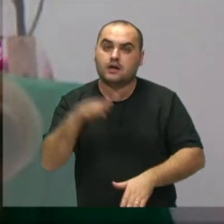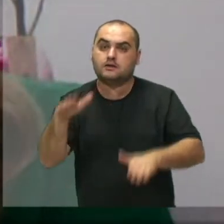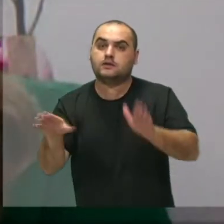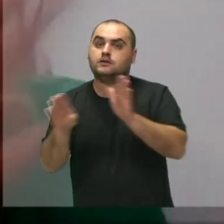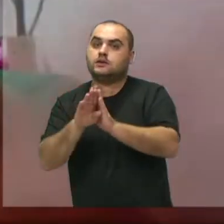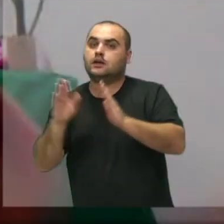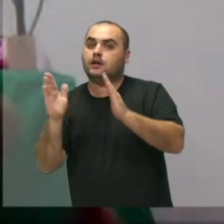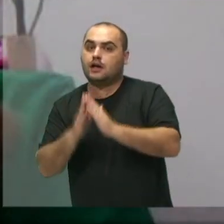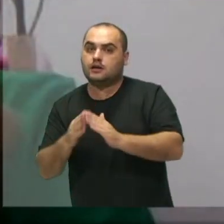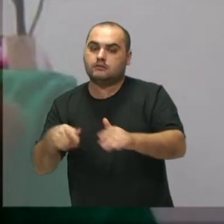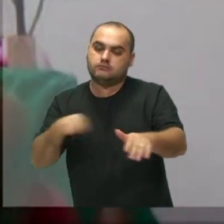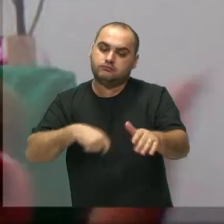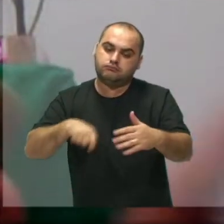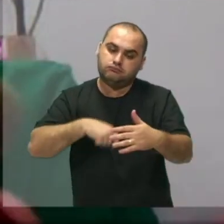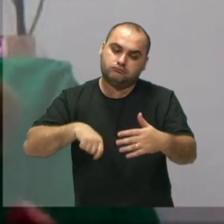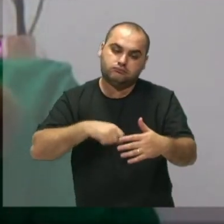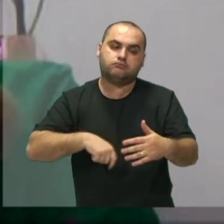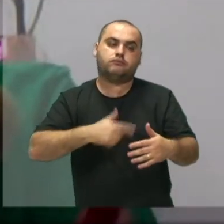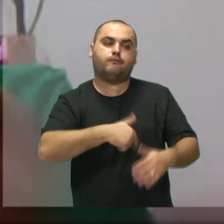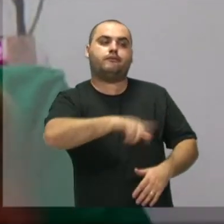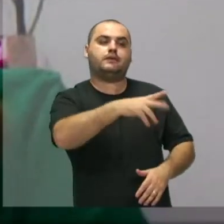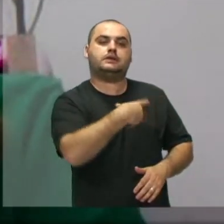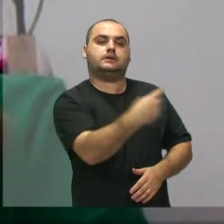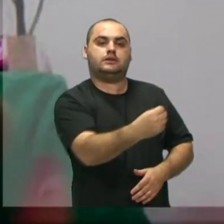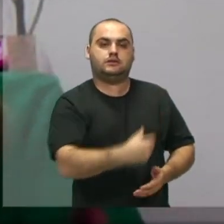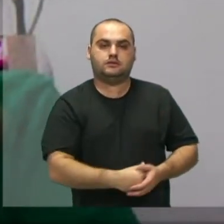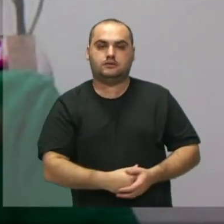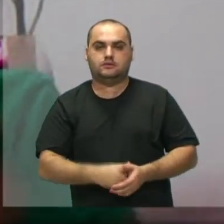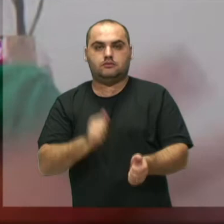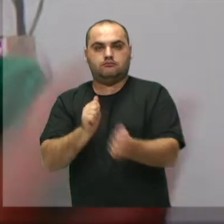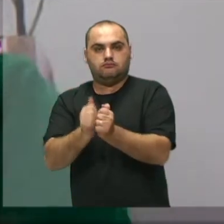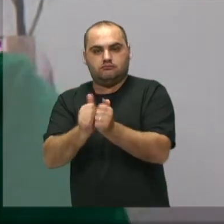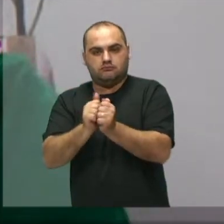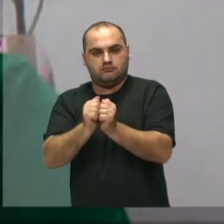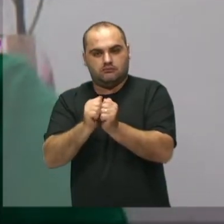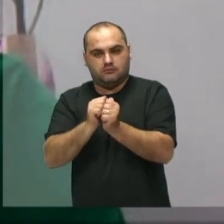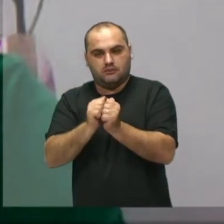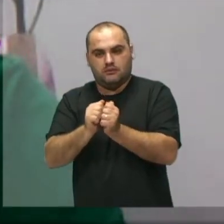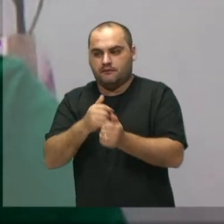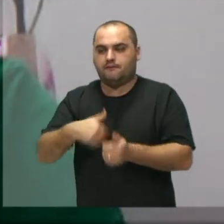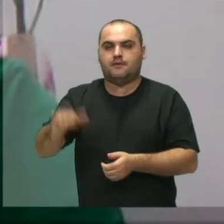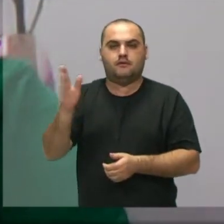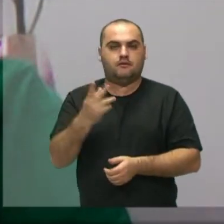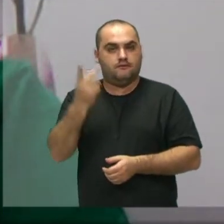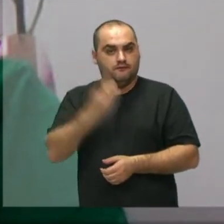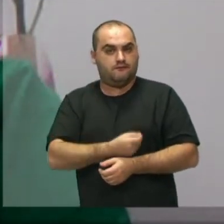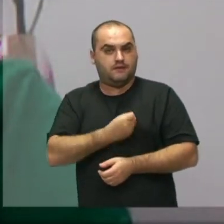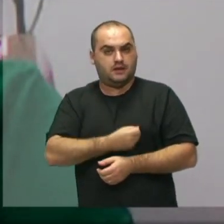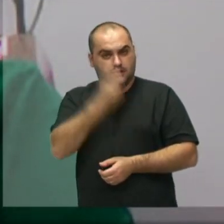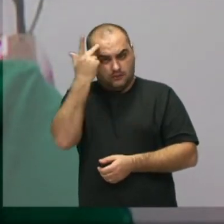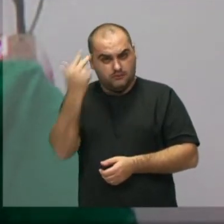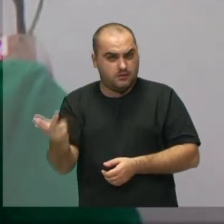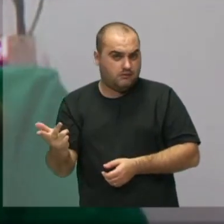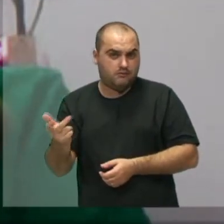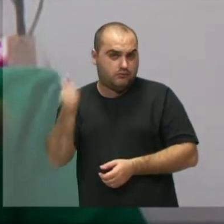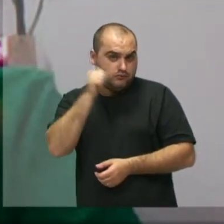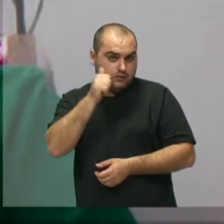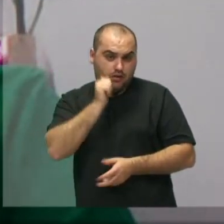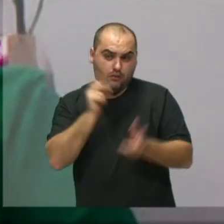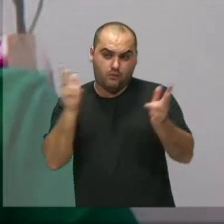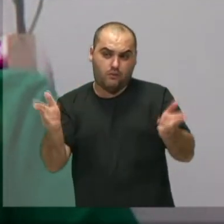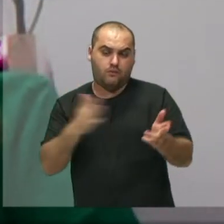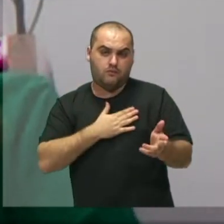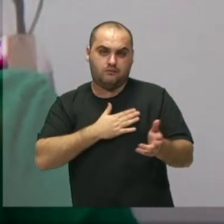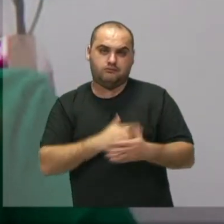fazer comida para depois sair, sabe, roupa para lavar. A vida normal que qualquer mulher tem, eu tenho também. Diferente